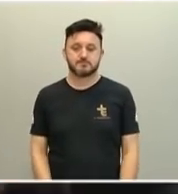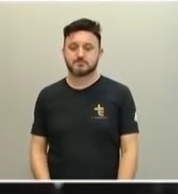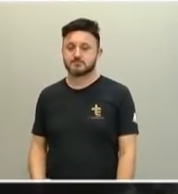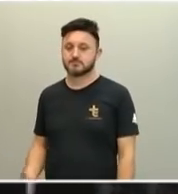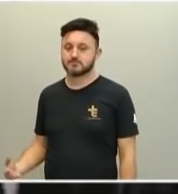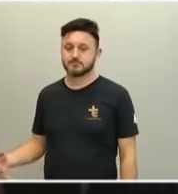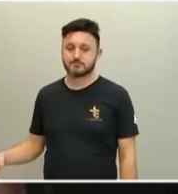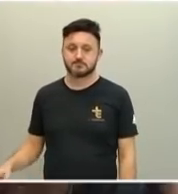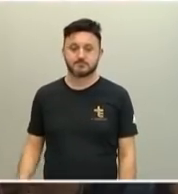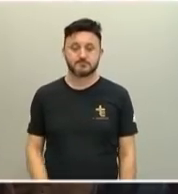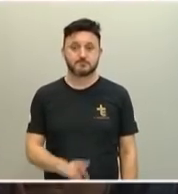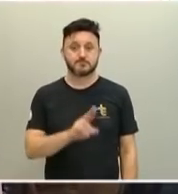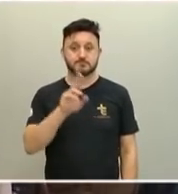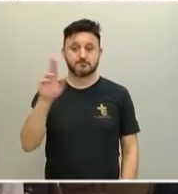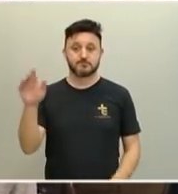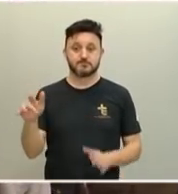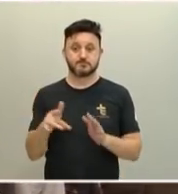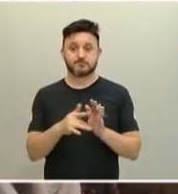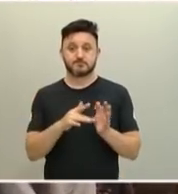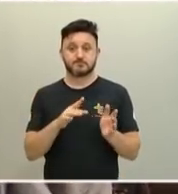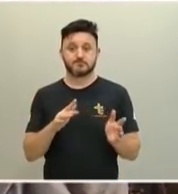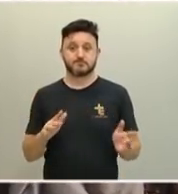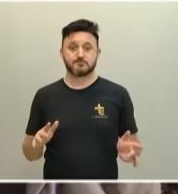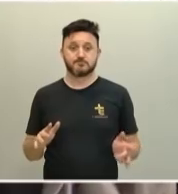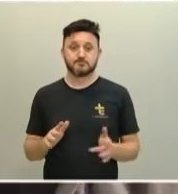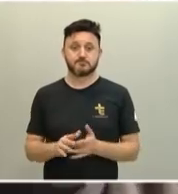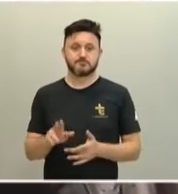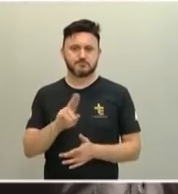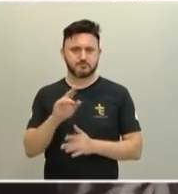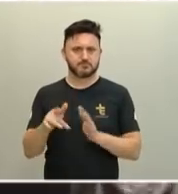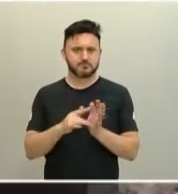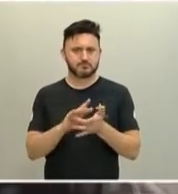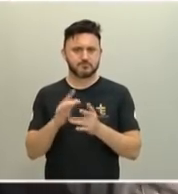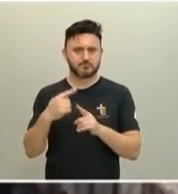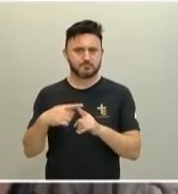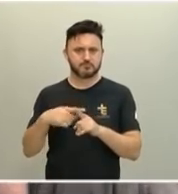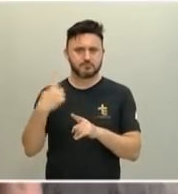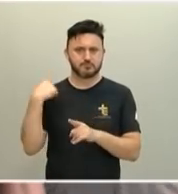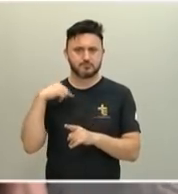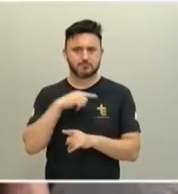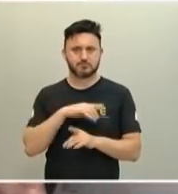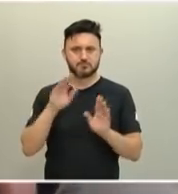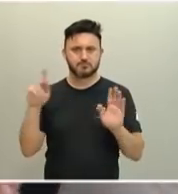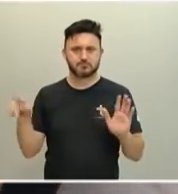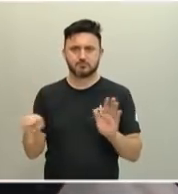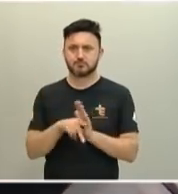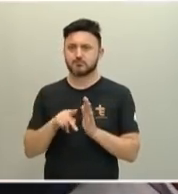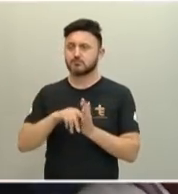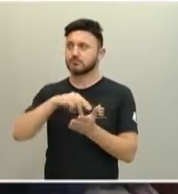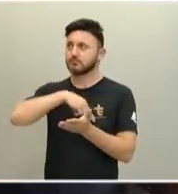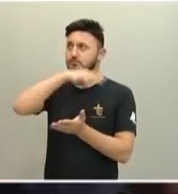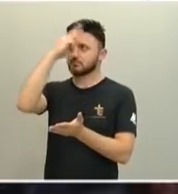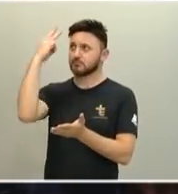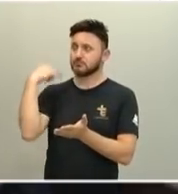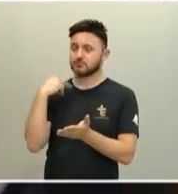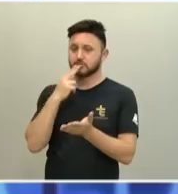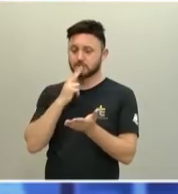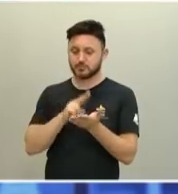Em nome de Jesus. Em nome de Jesus, e porque somos endereçados à Virgem Maria, pode